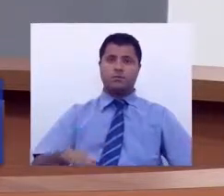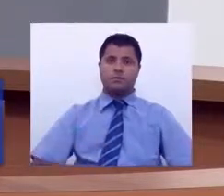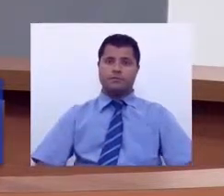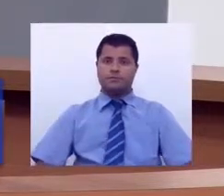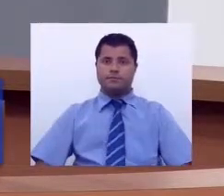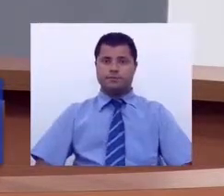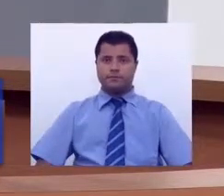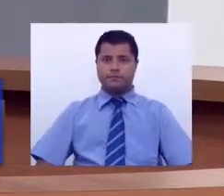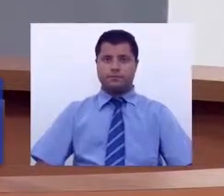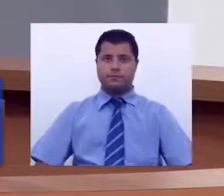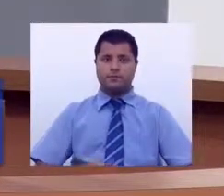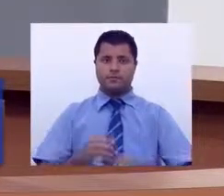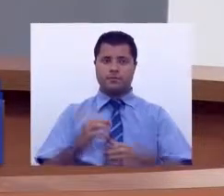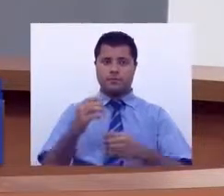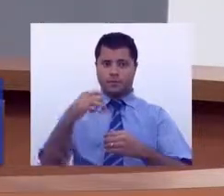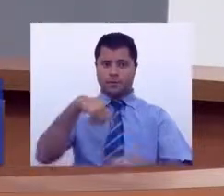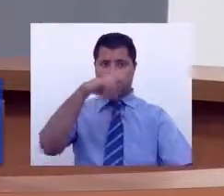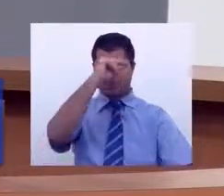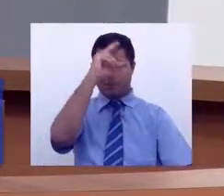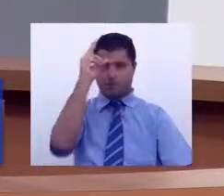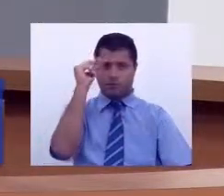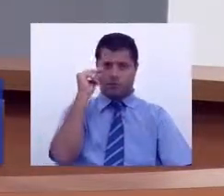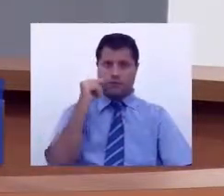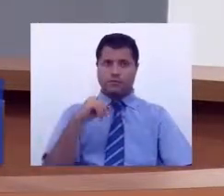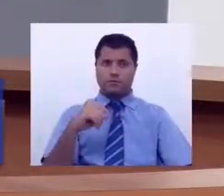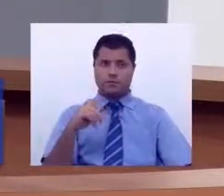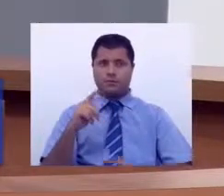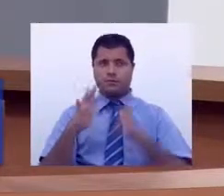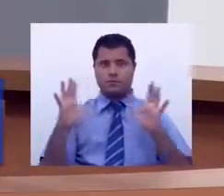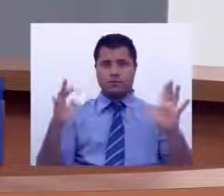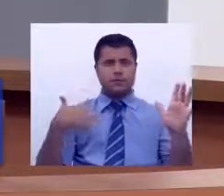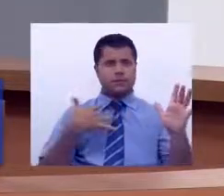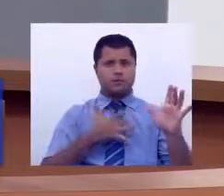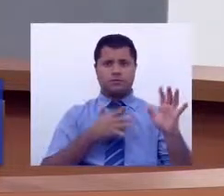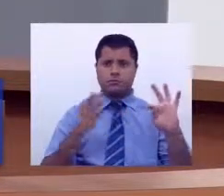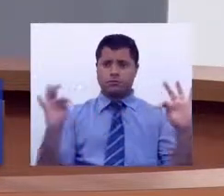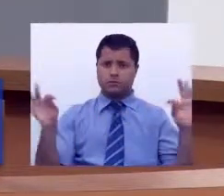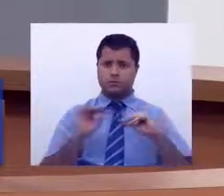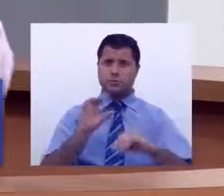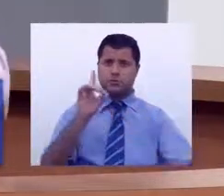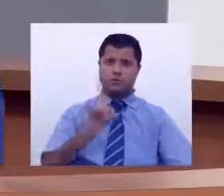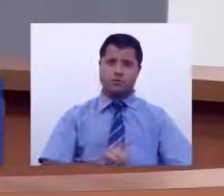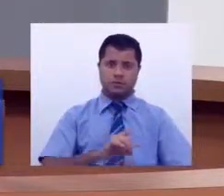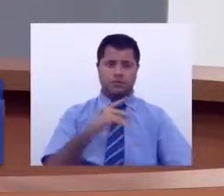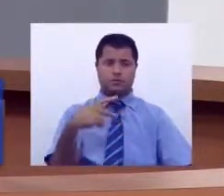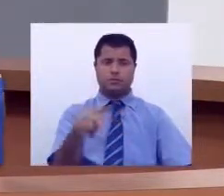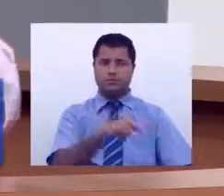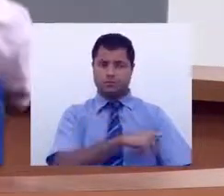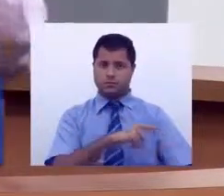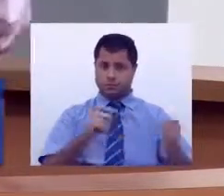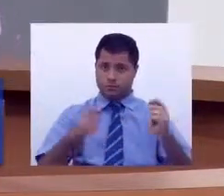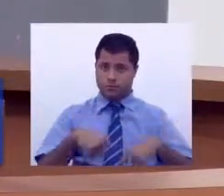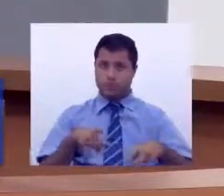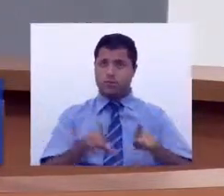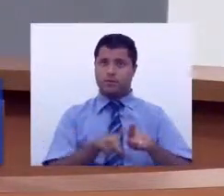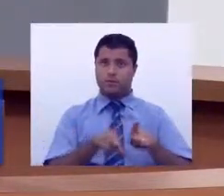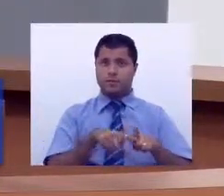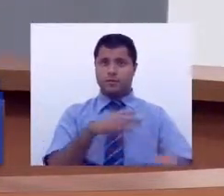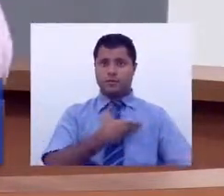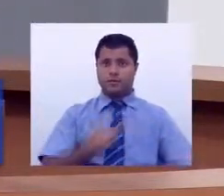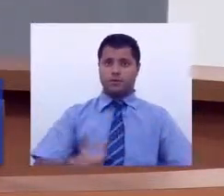o município, primeiro, a saúde é direito de todo cidadão e dever do Estado. E a saúde